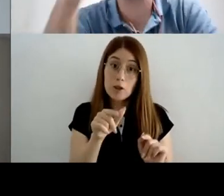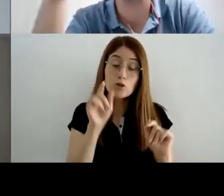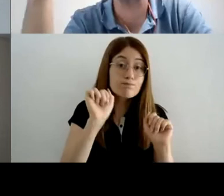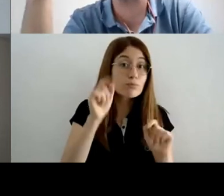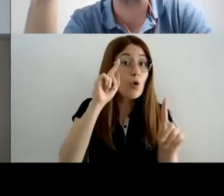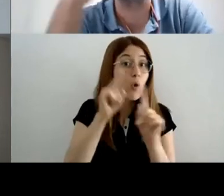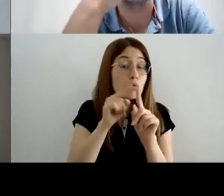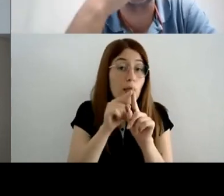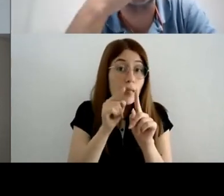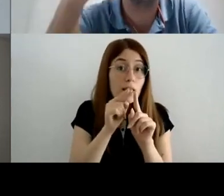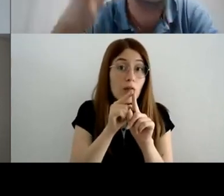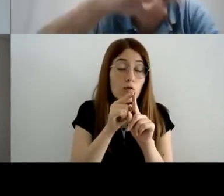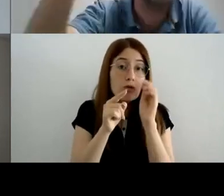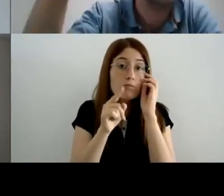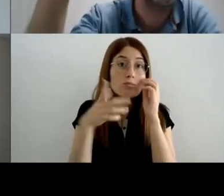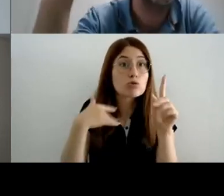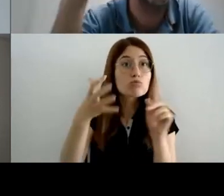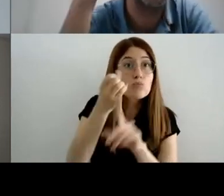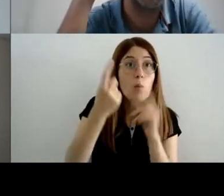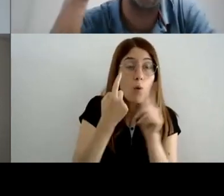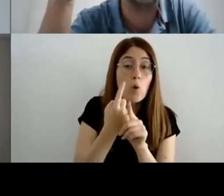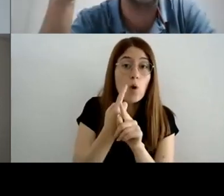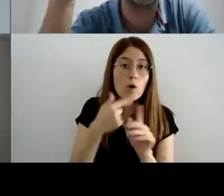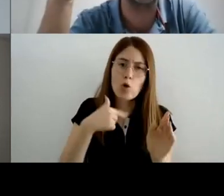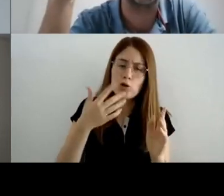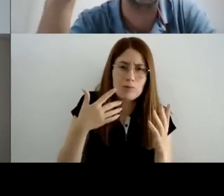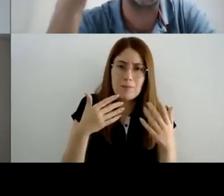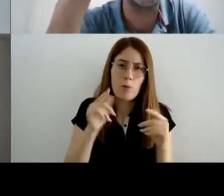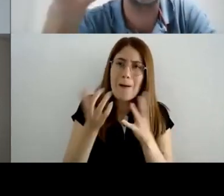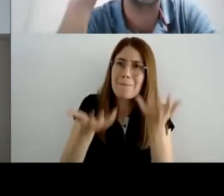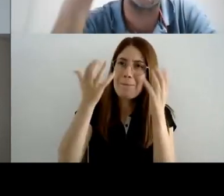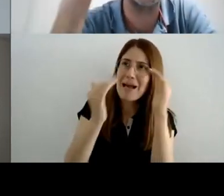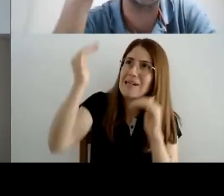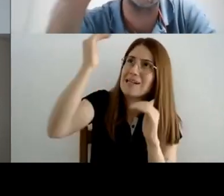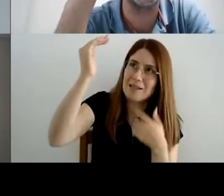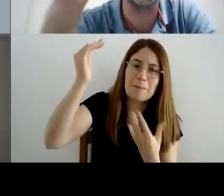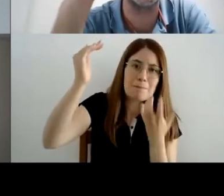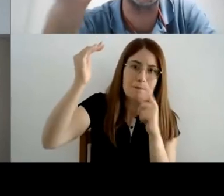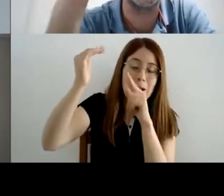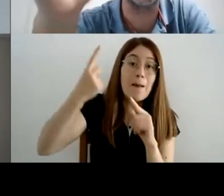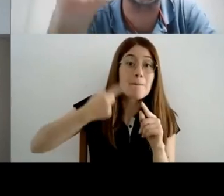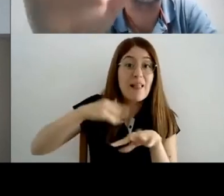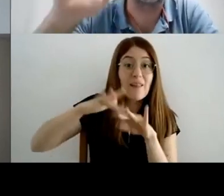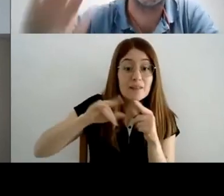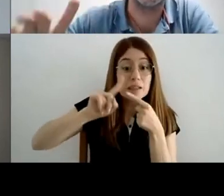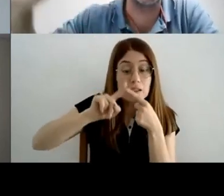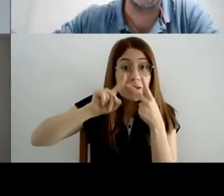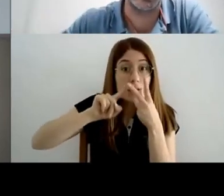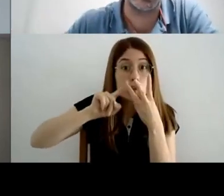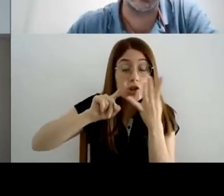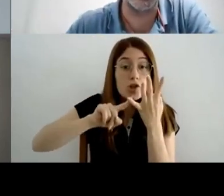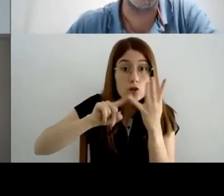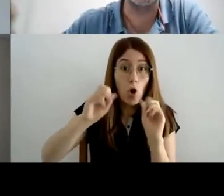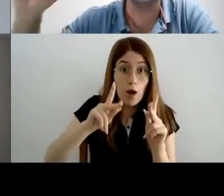e isto tudo nos cativa, não é? Nós todos queremos estar lá em cima. Mas para chegar lá acima nós temos que fazer isto. Pronto. Agora voltas